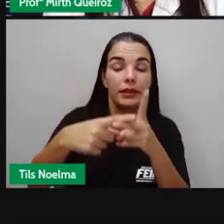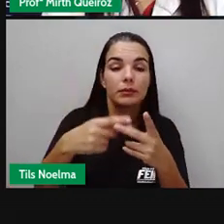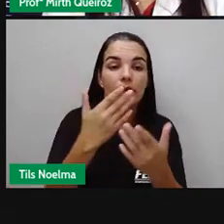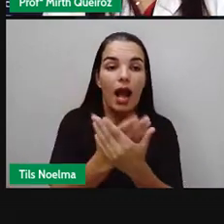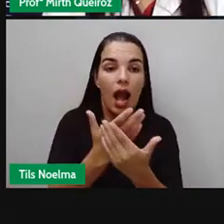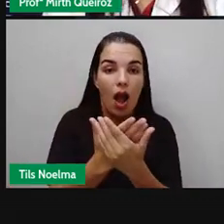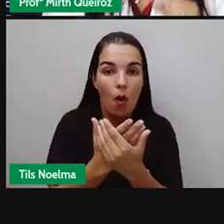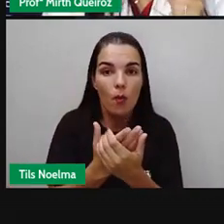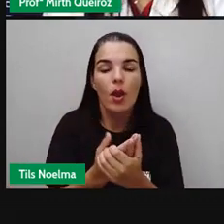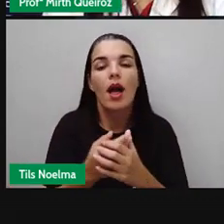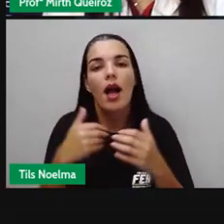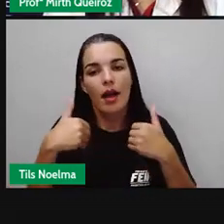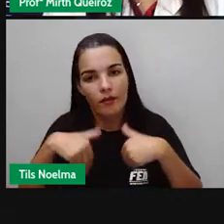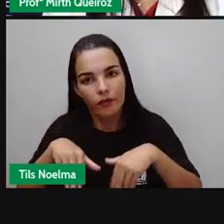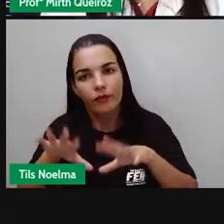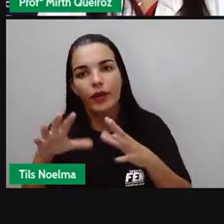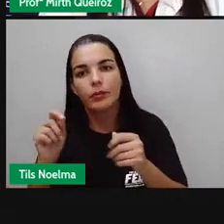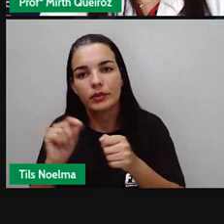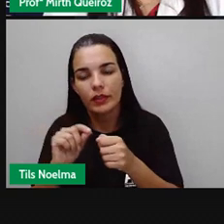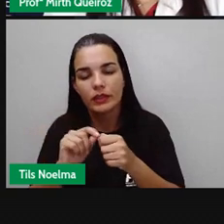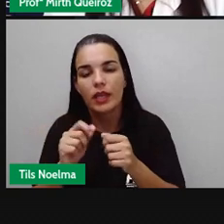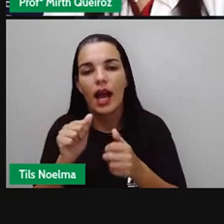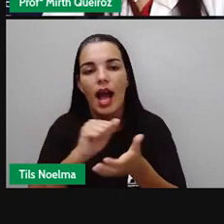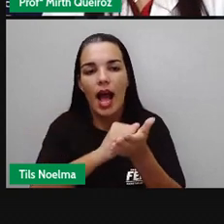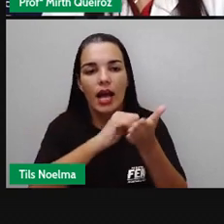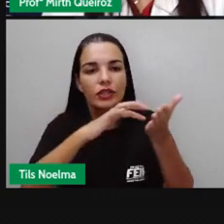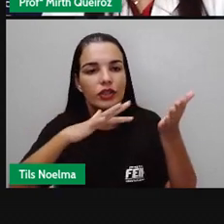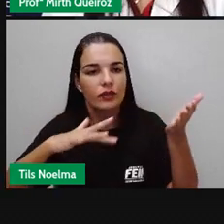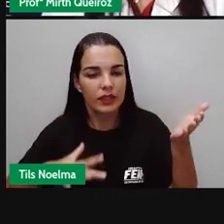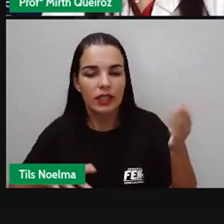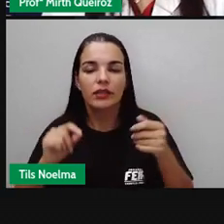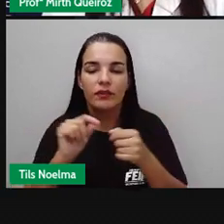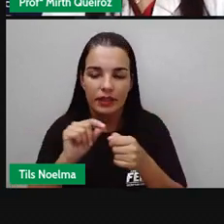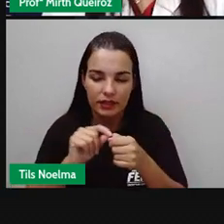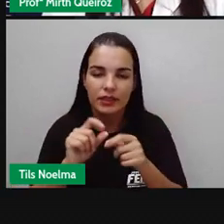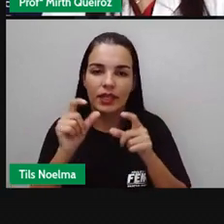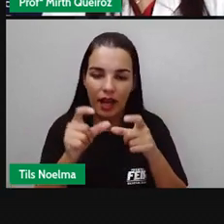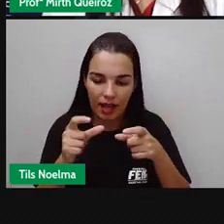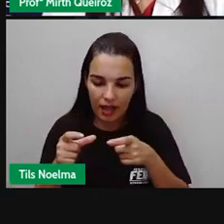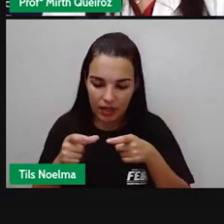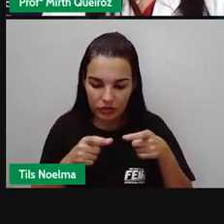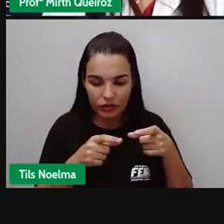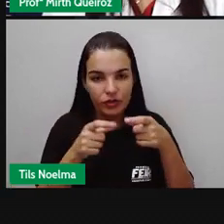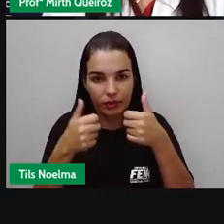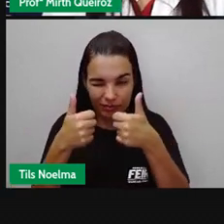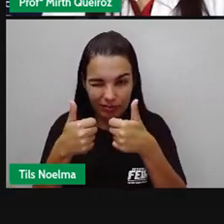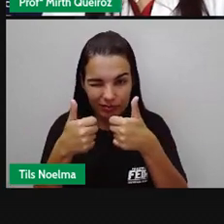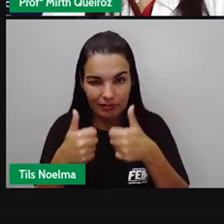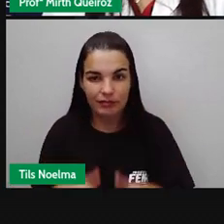aula, nós vamos fazer uma atividade utilizando aí essas caixinhas.